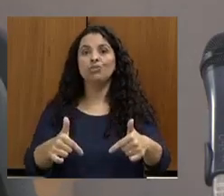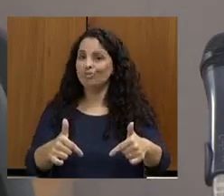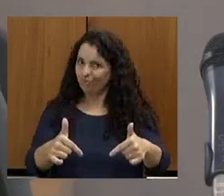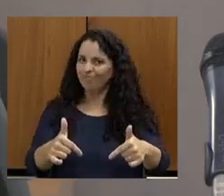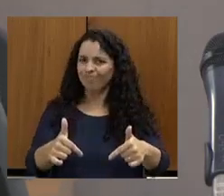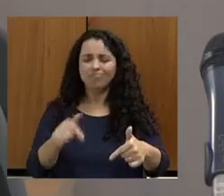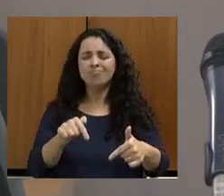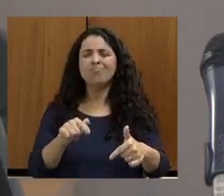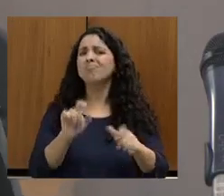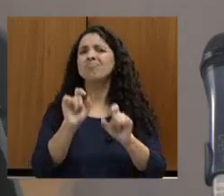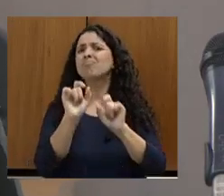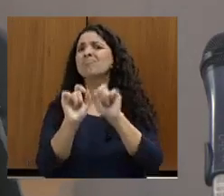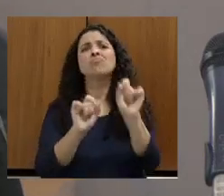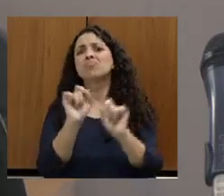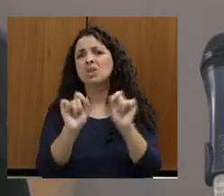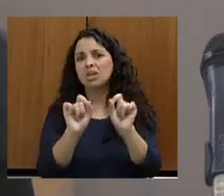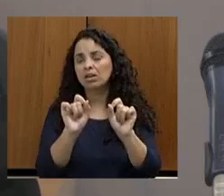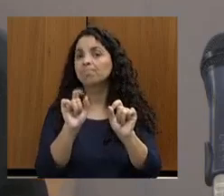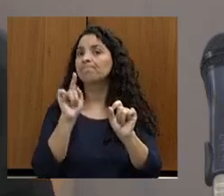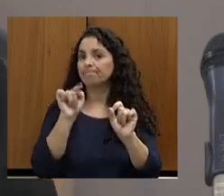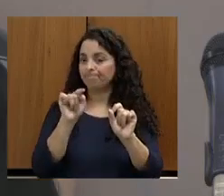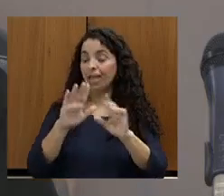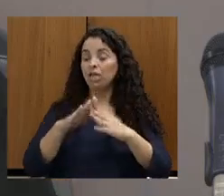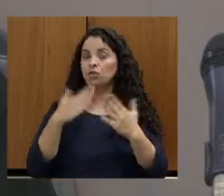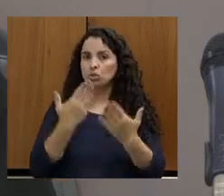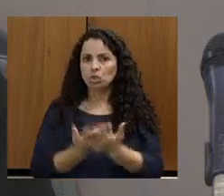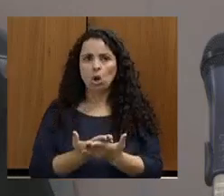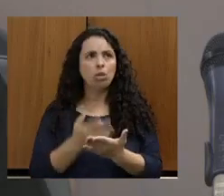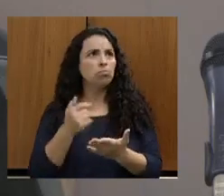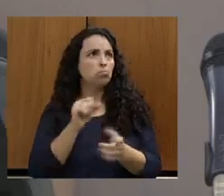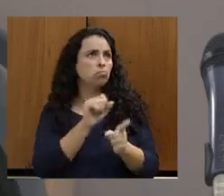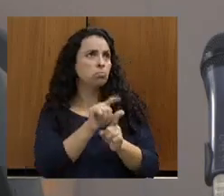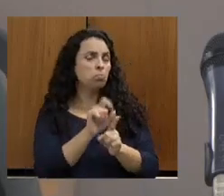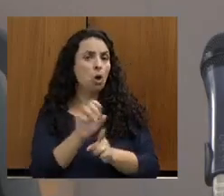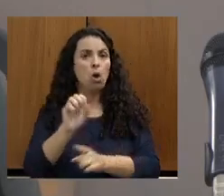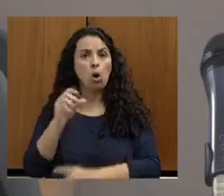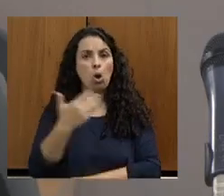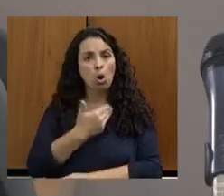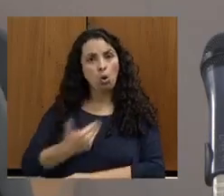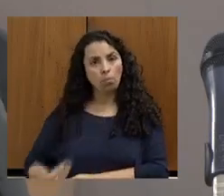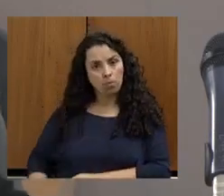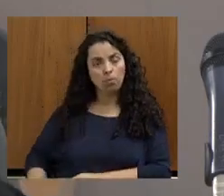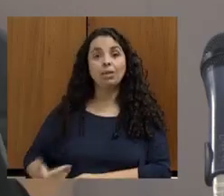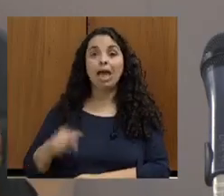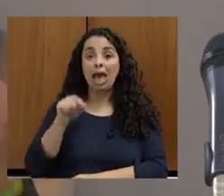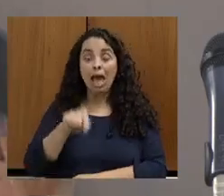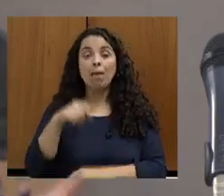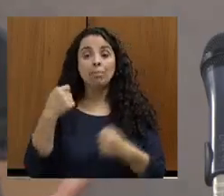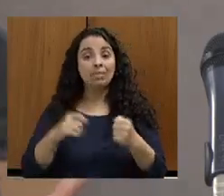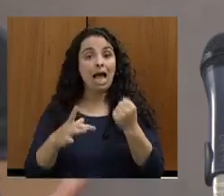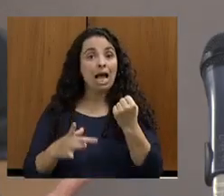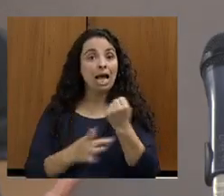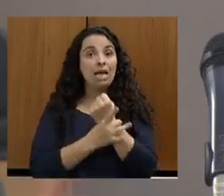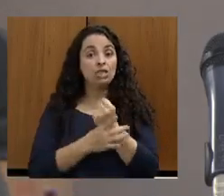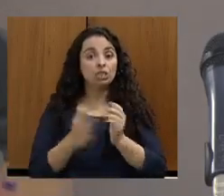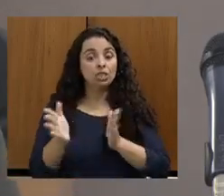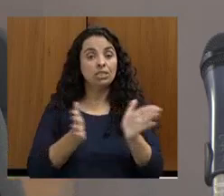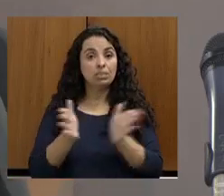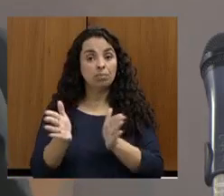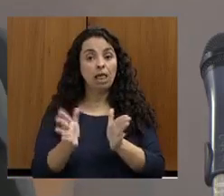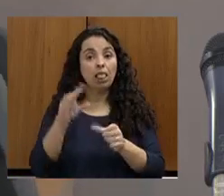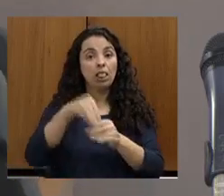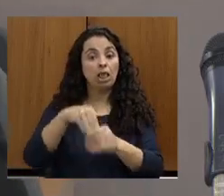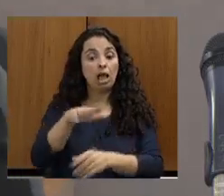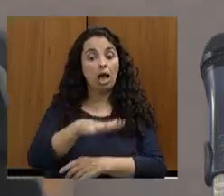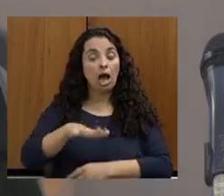O que isso significa? As escolas, sejam elas privadas ou públicas, irão garantir a acessibilidade na educação,